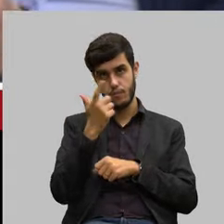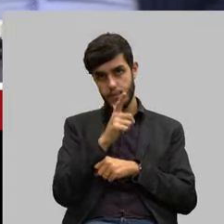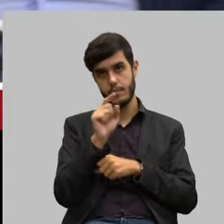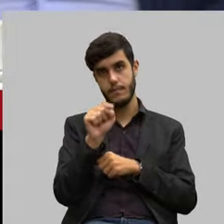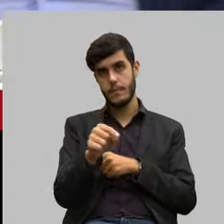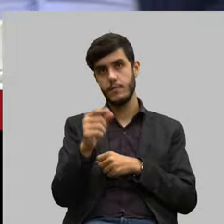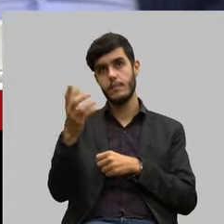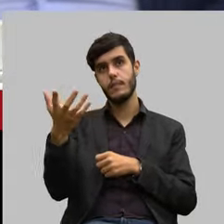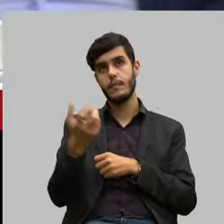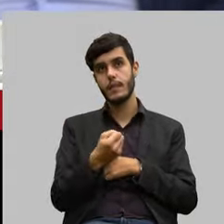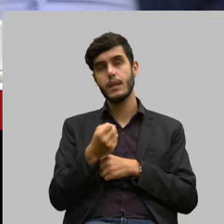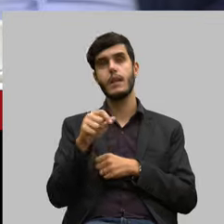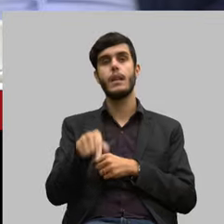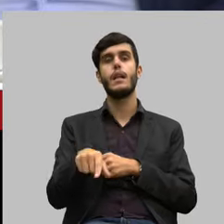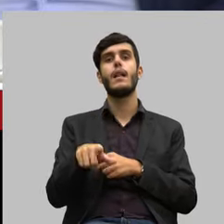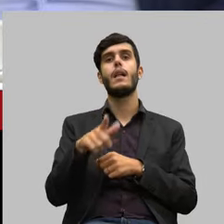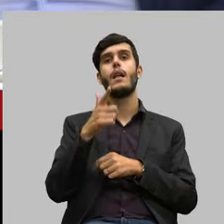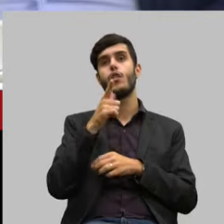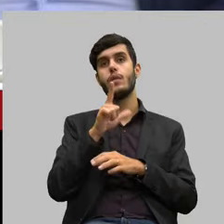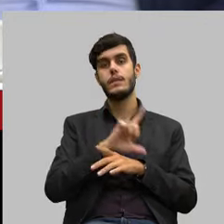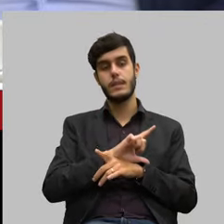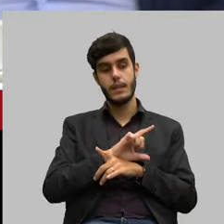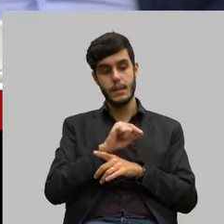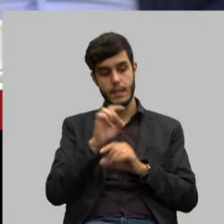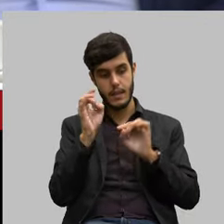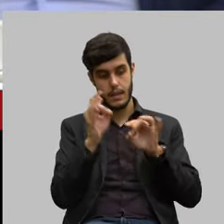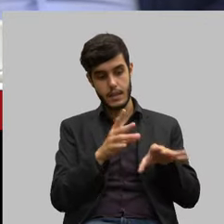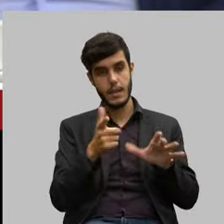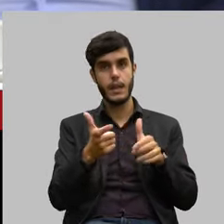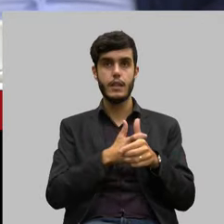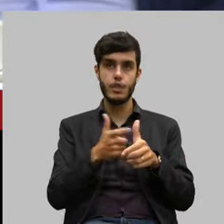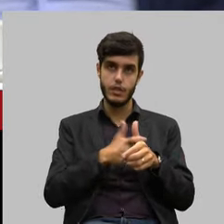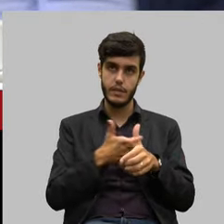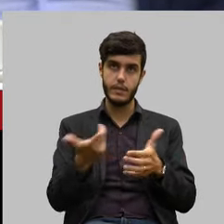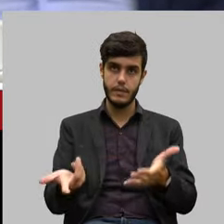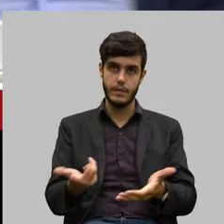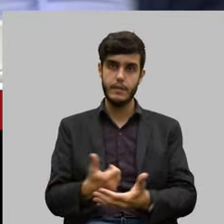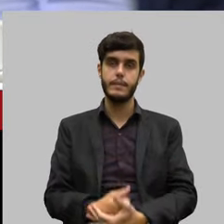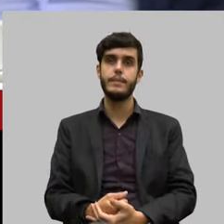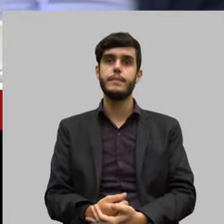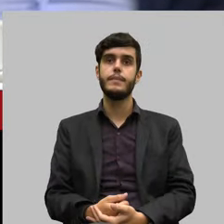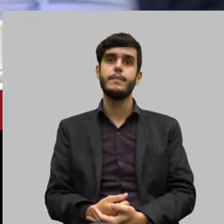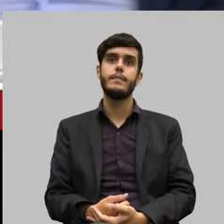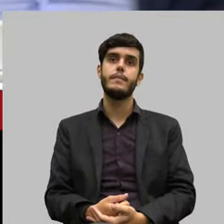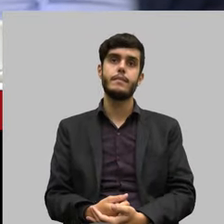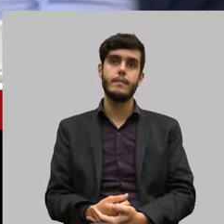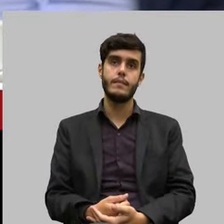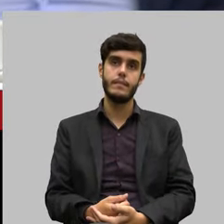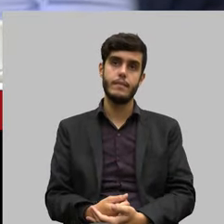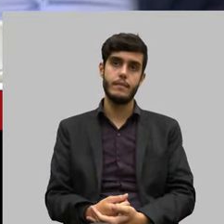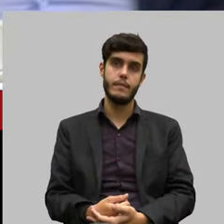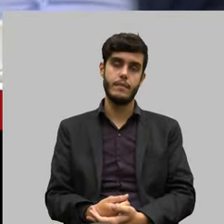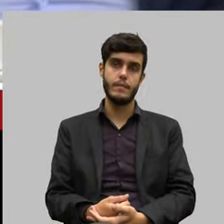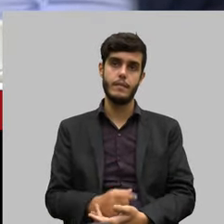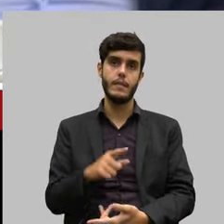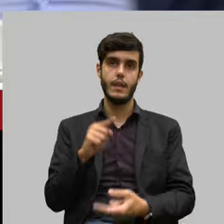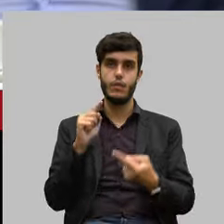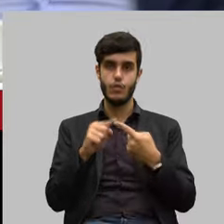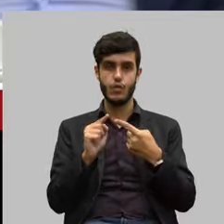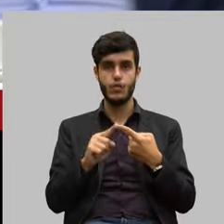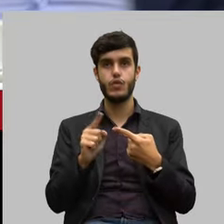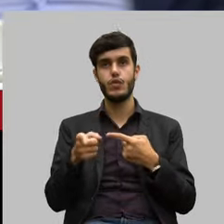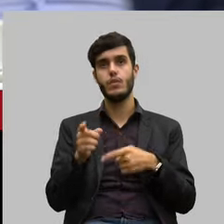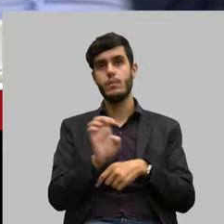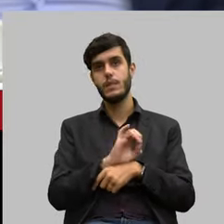de sair né das suas dificuldades fiscais e financeiras Então as ressalvas é o mecanismo encontrado na